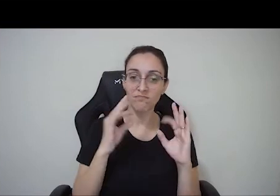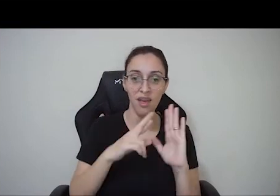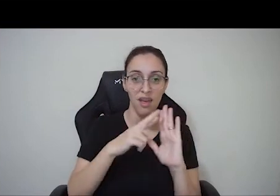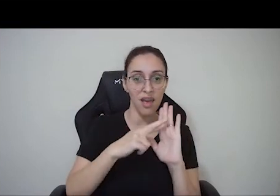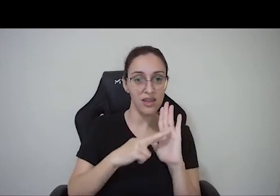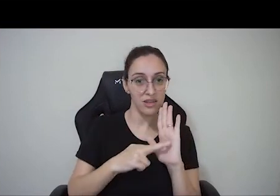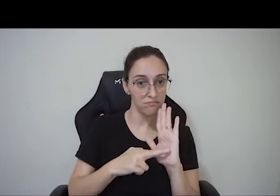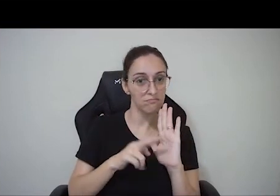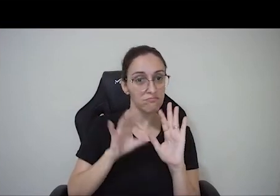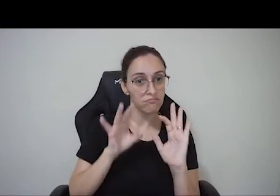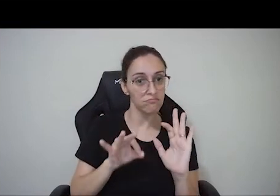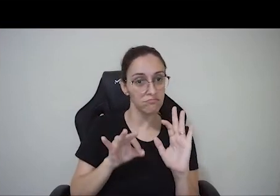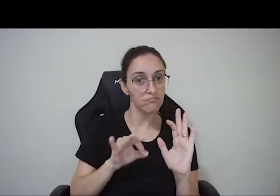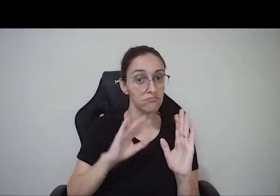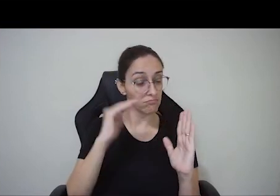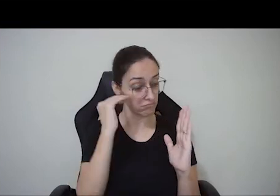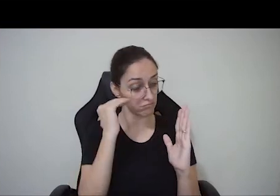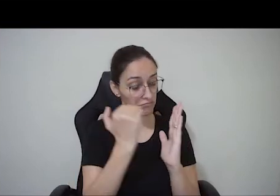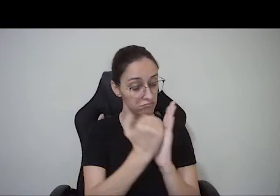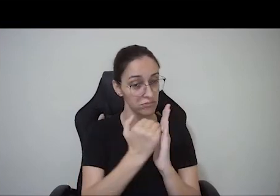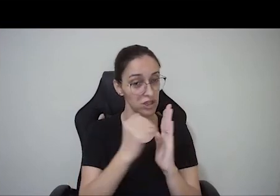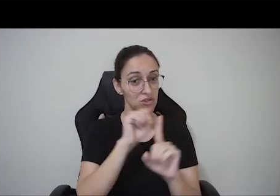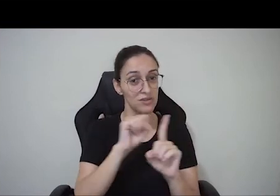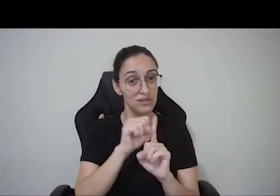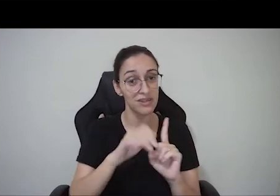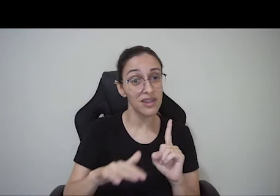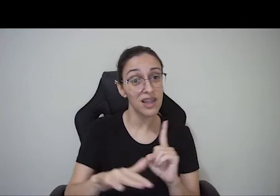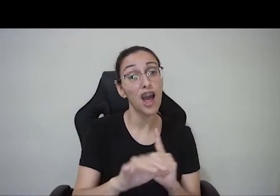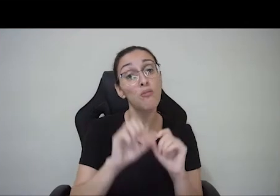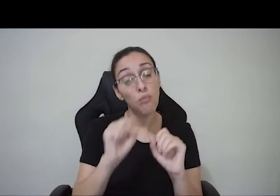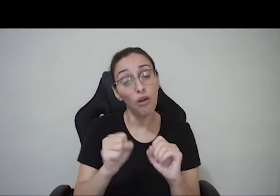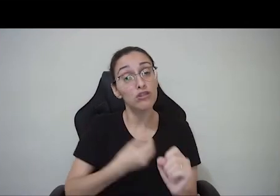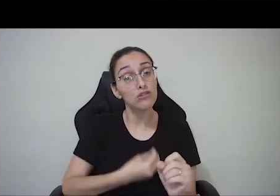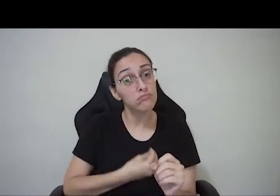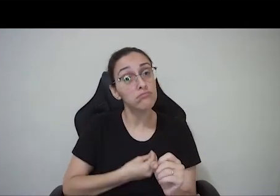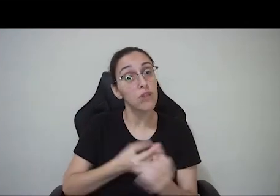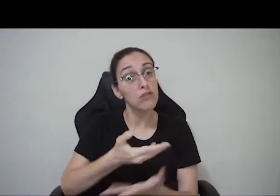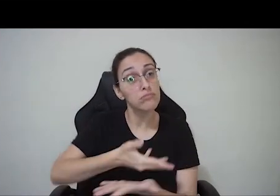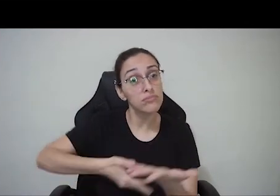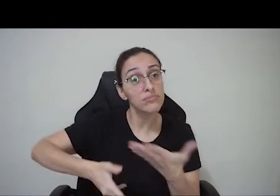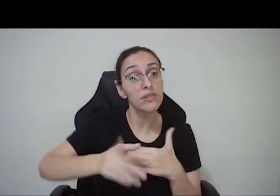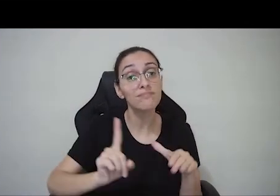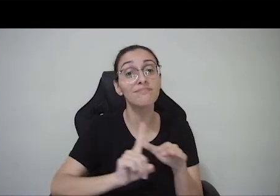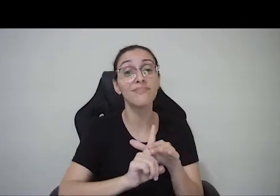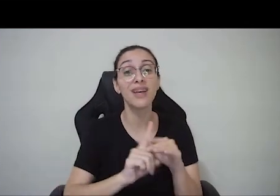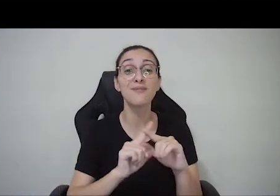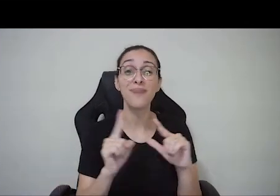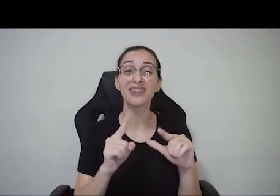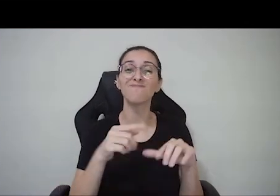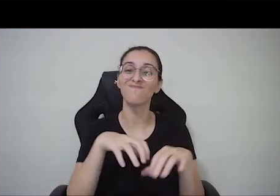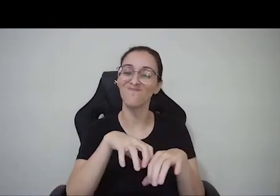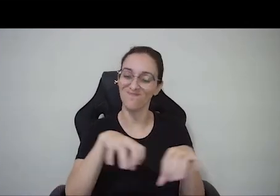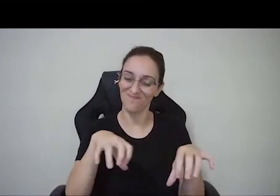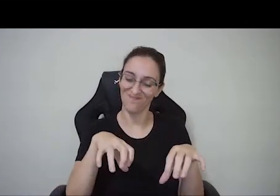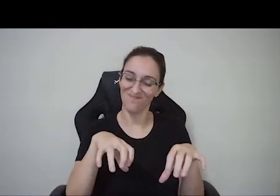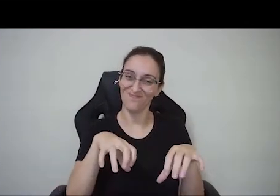da sociedade. E as pessoas, elas até podem viver junto, mas elas ainda têm essa segregação e